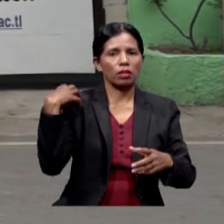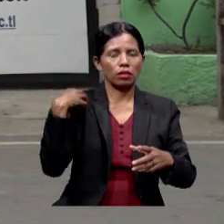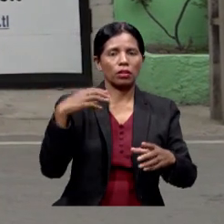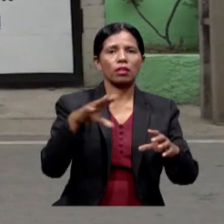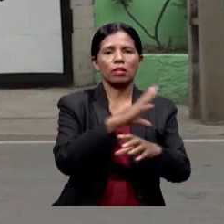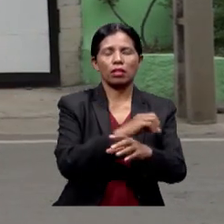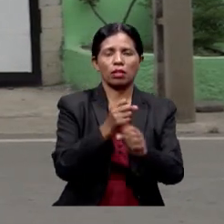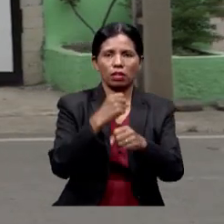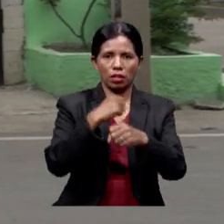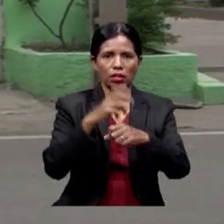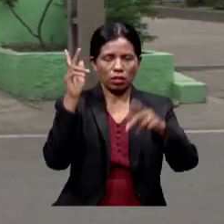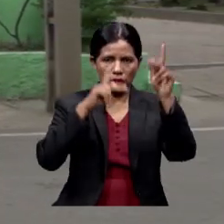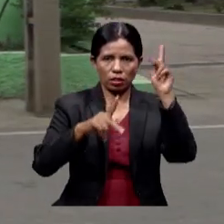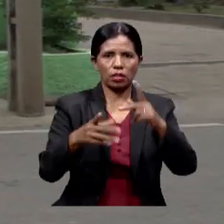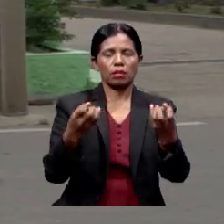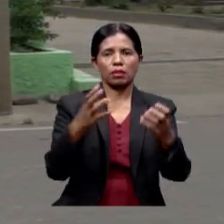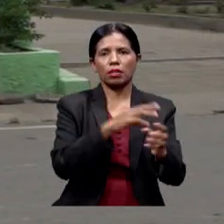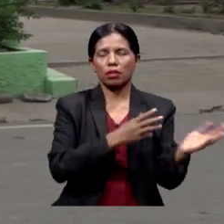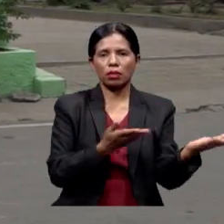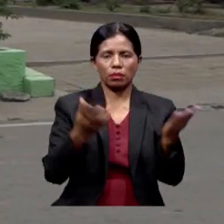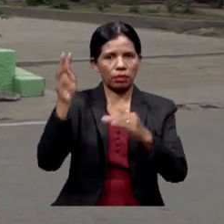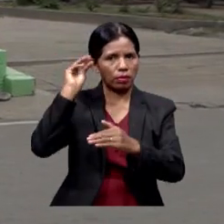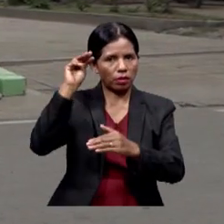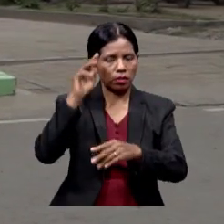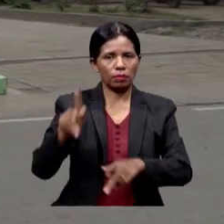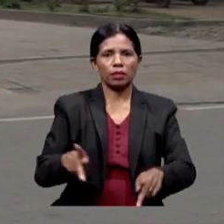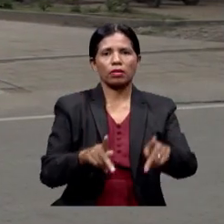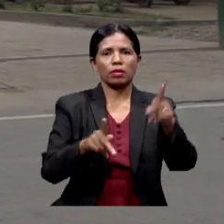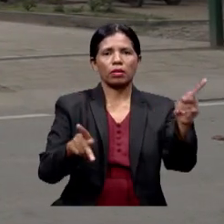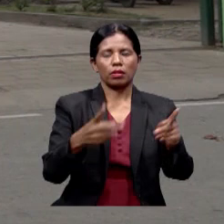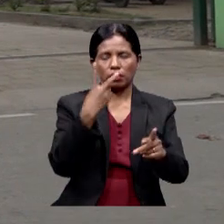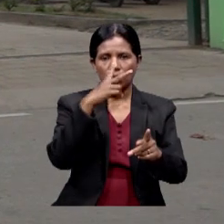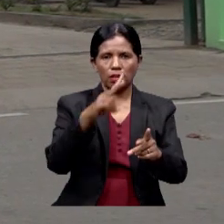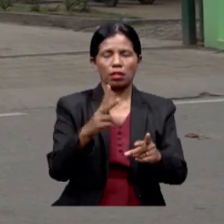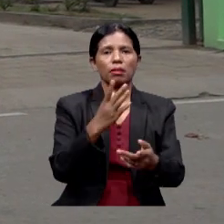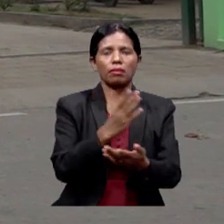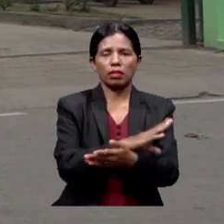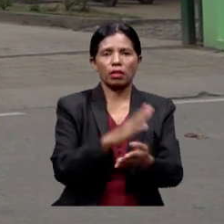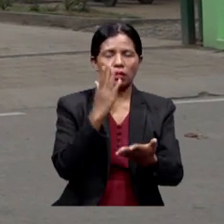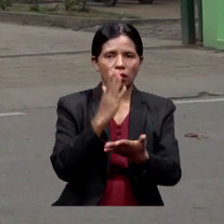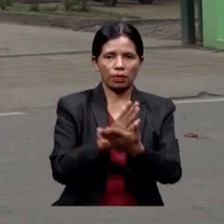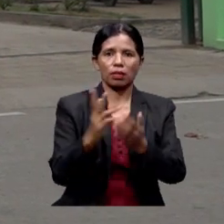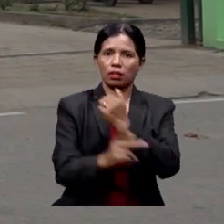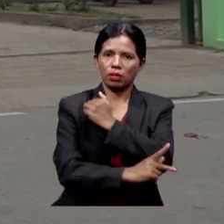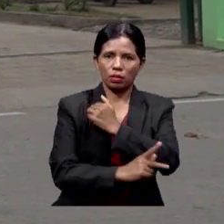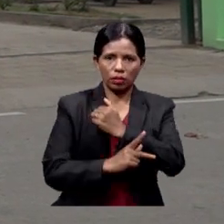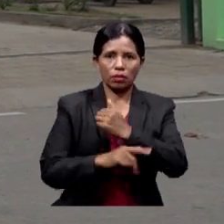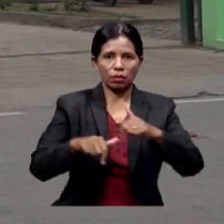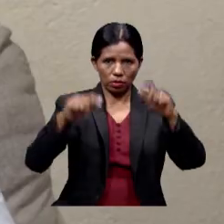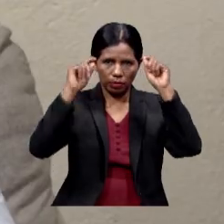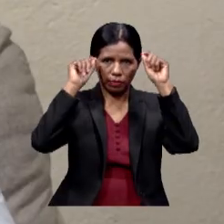consegue remeter caso Lubo Kida para o Ministério Público, onde há medidas de prevenção ao combate à corrupção e a